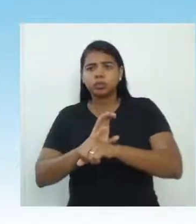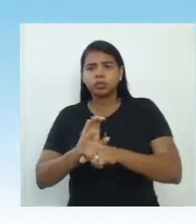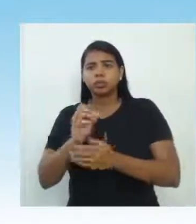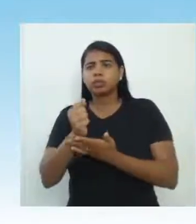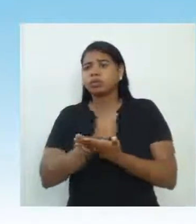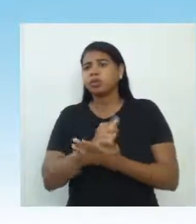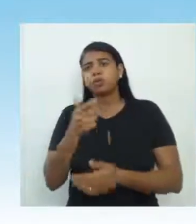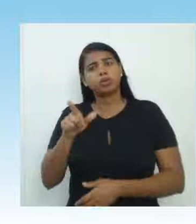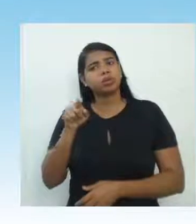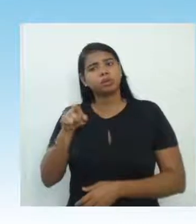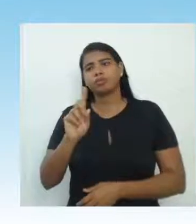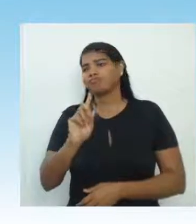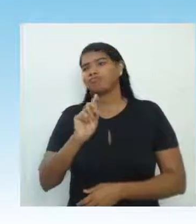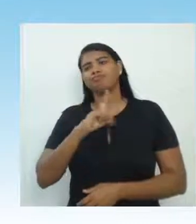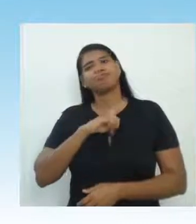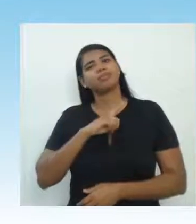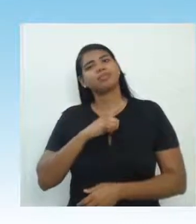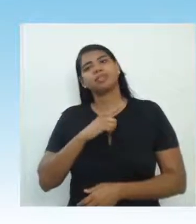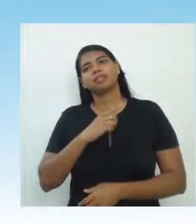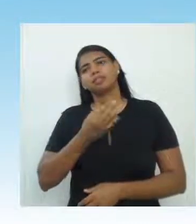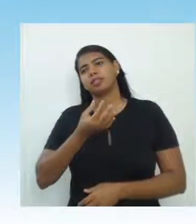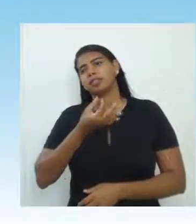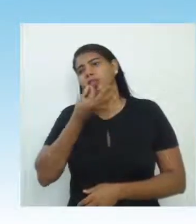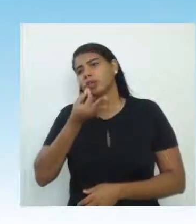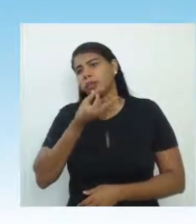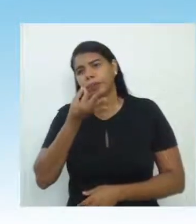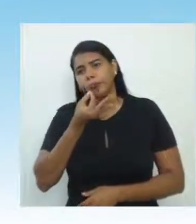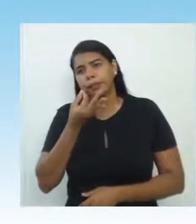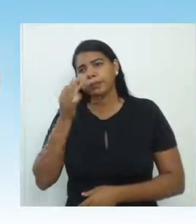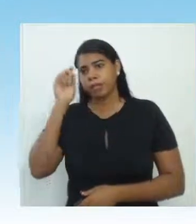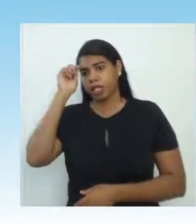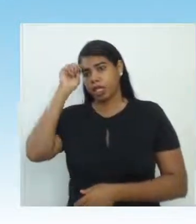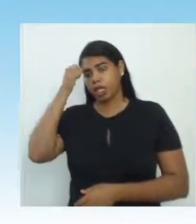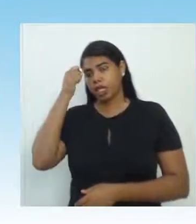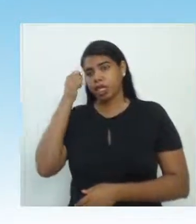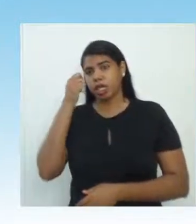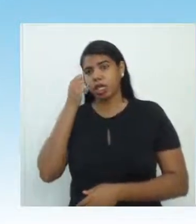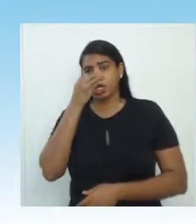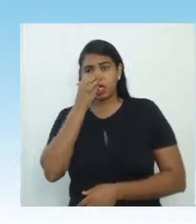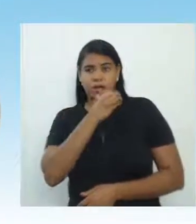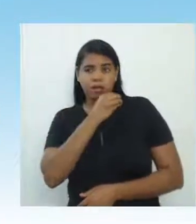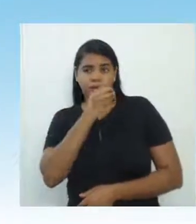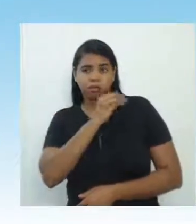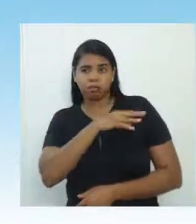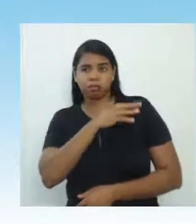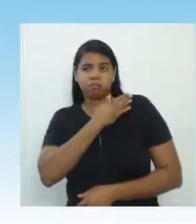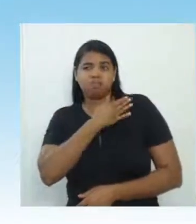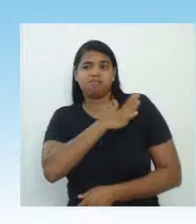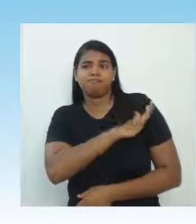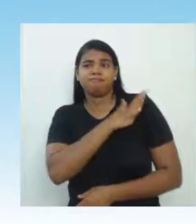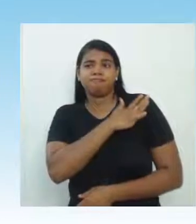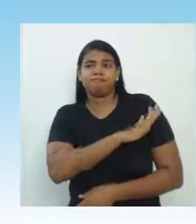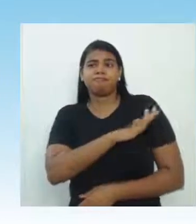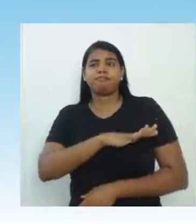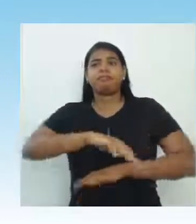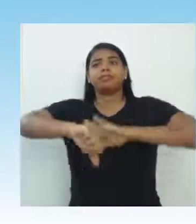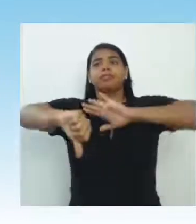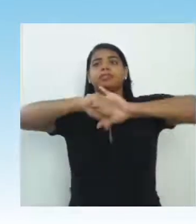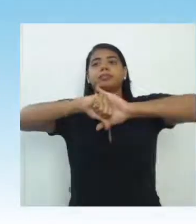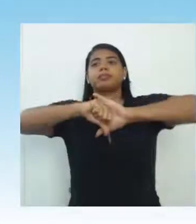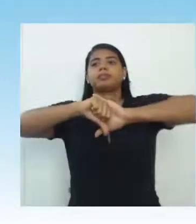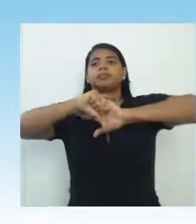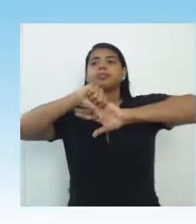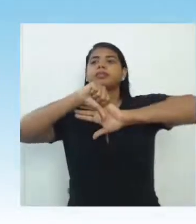Penal, não, você não tem direito a ter uma opinião racista. Né? O racismo, ele é um crime. Se você tem uma opinião racista, você